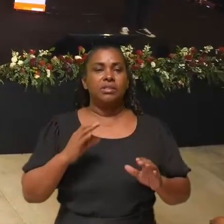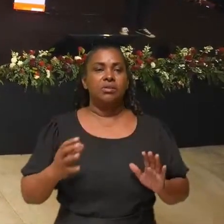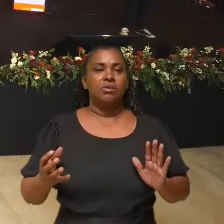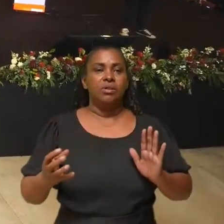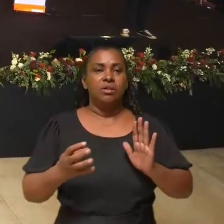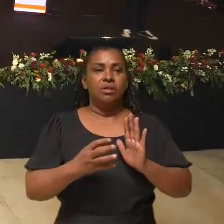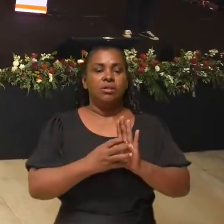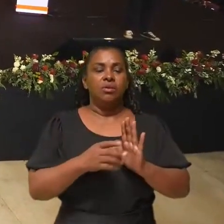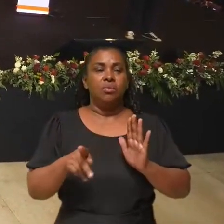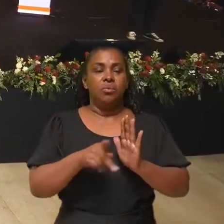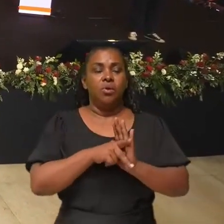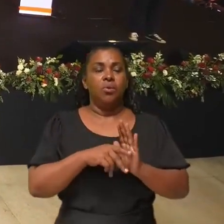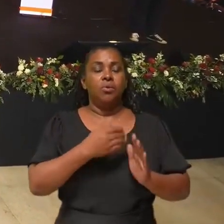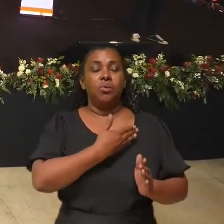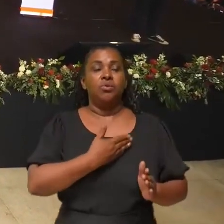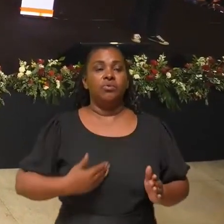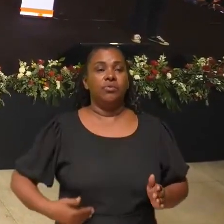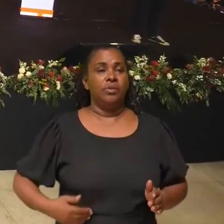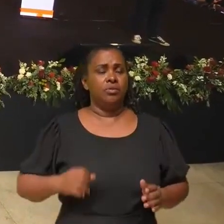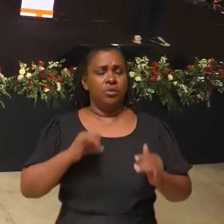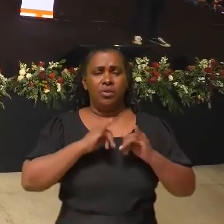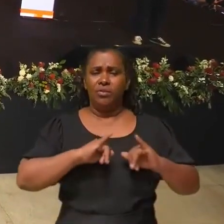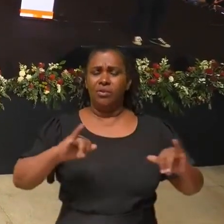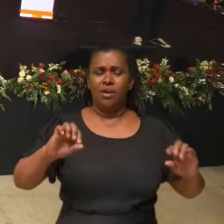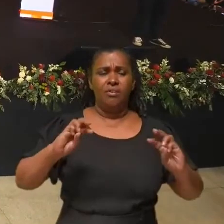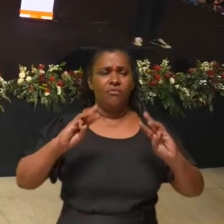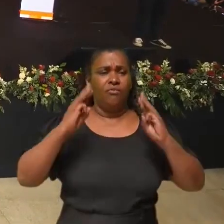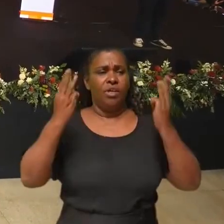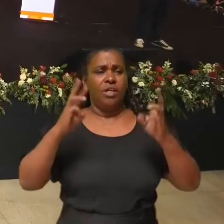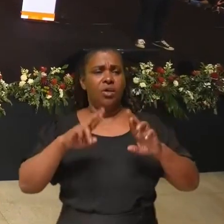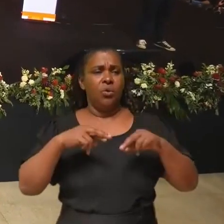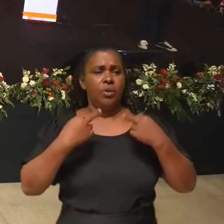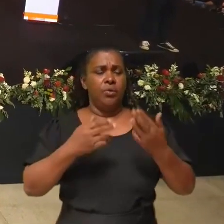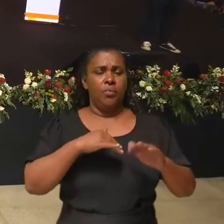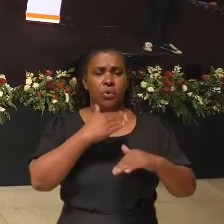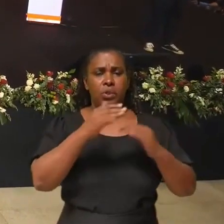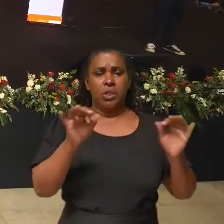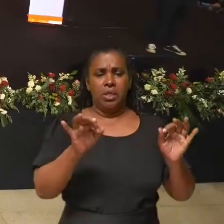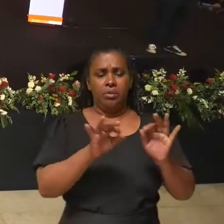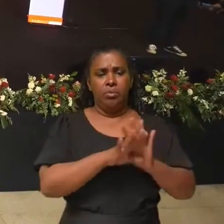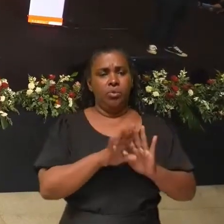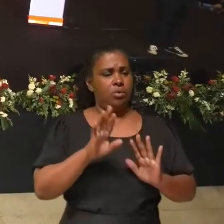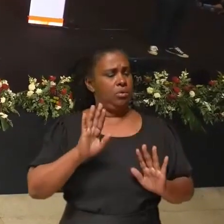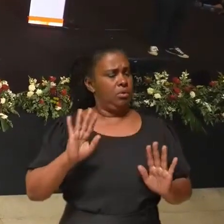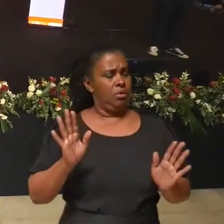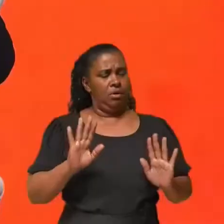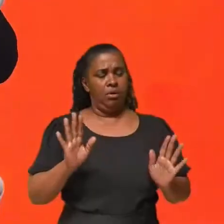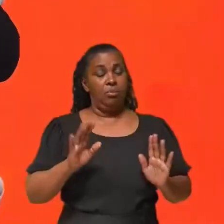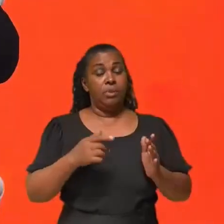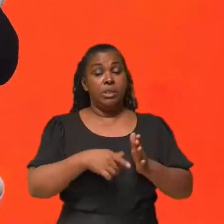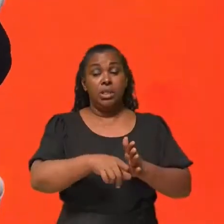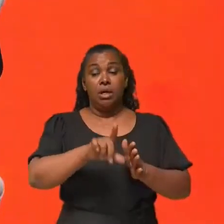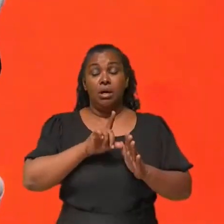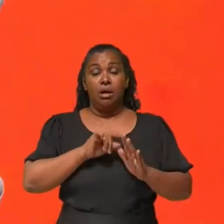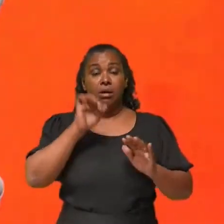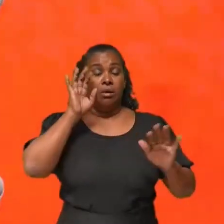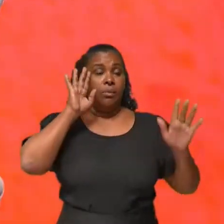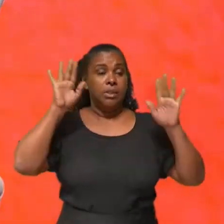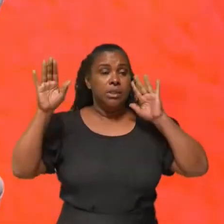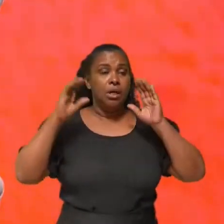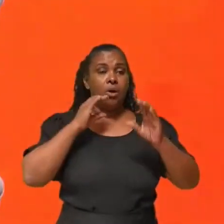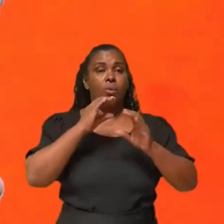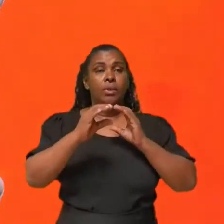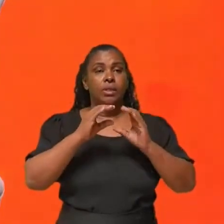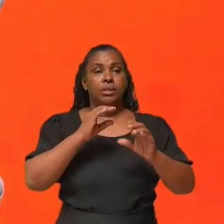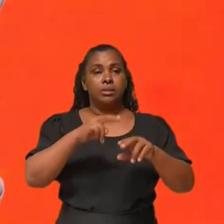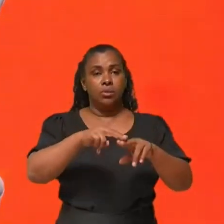reunião, processo que encerrou agora. A gente precisa pensar a comunicação antes. Por isso é que a gente acha que a